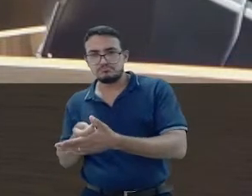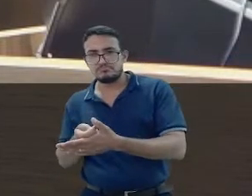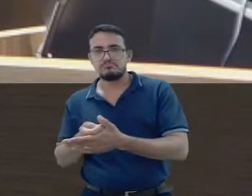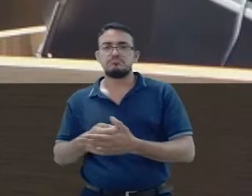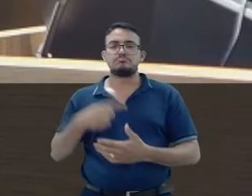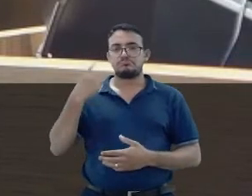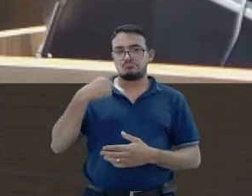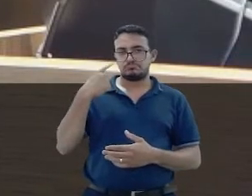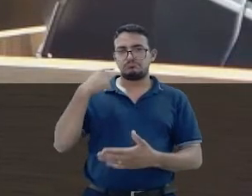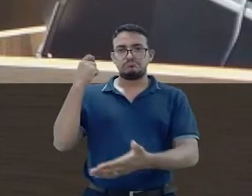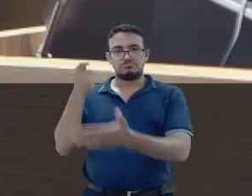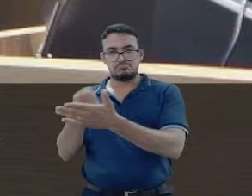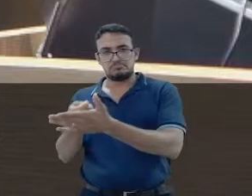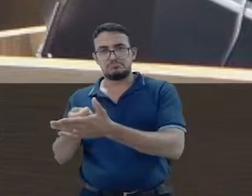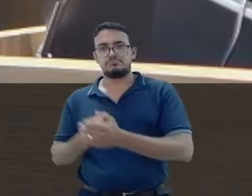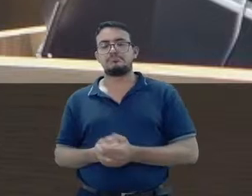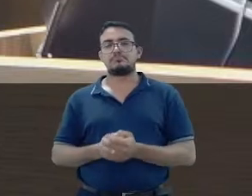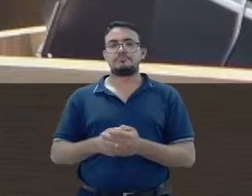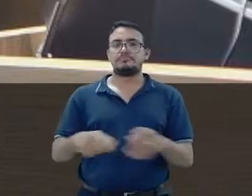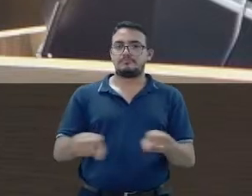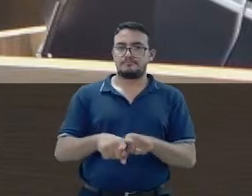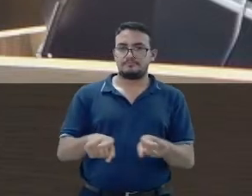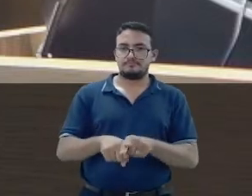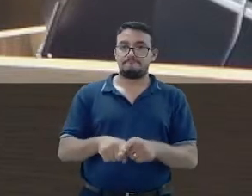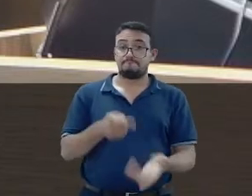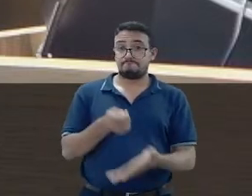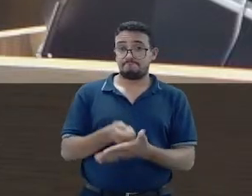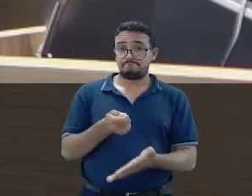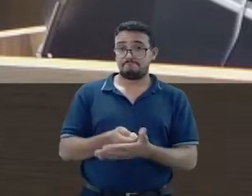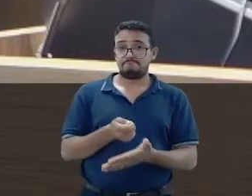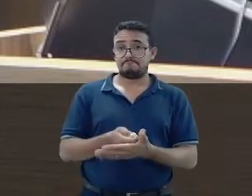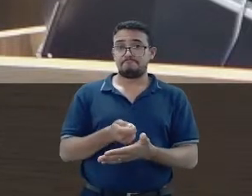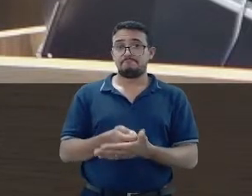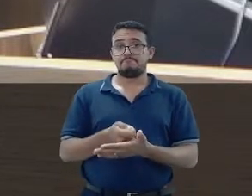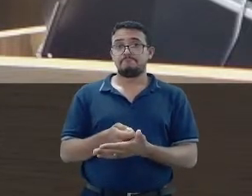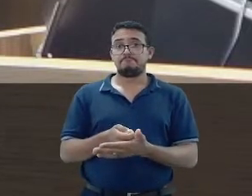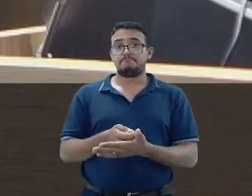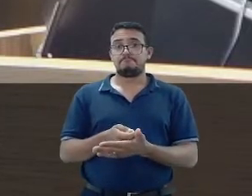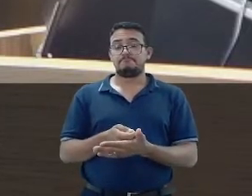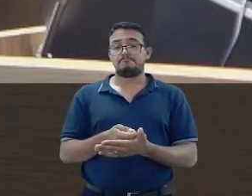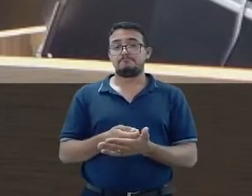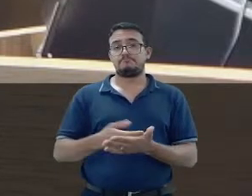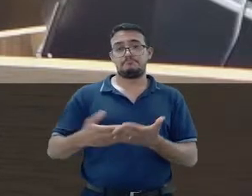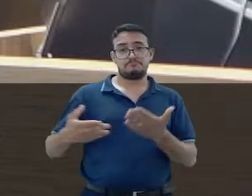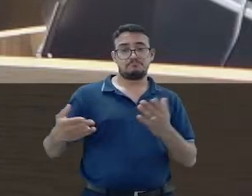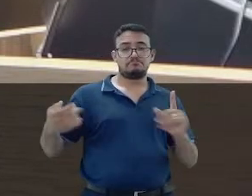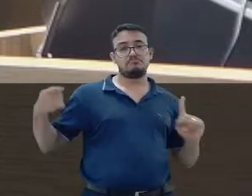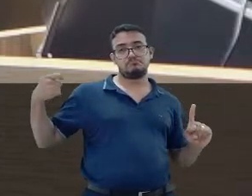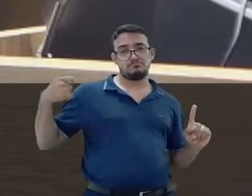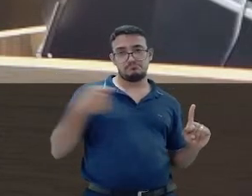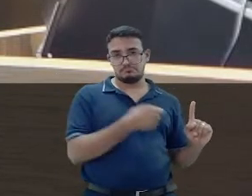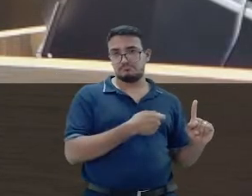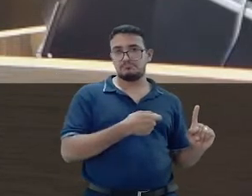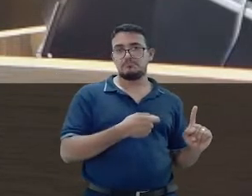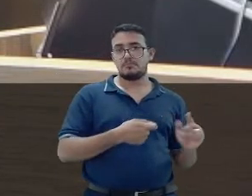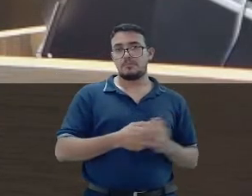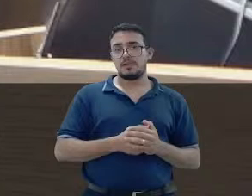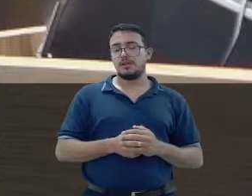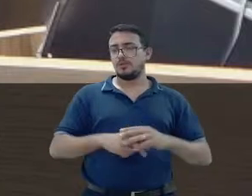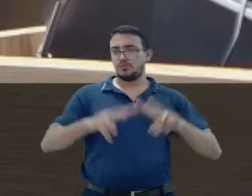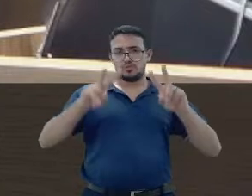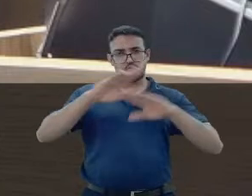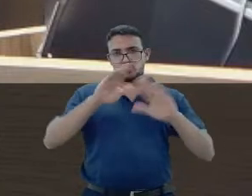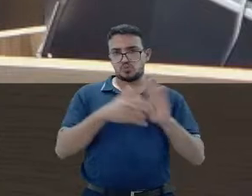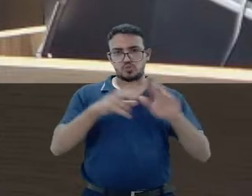honorários de sucumbência em desfavor da reclamante. Todos esses tópicos eu estou mantendo, estou